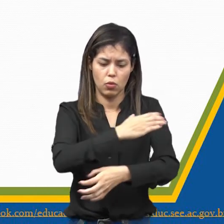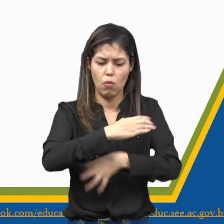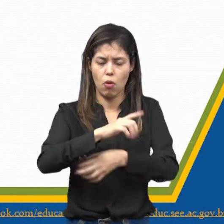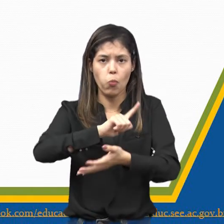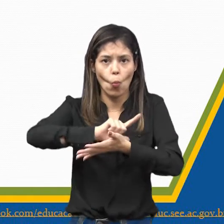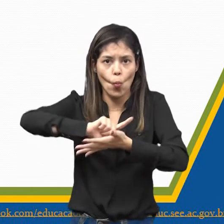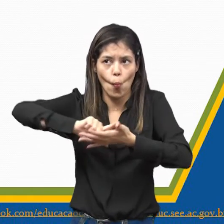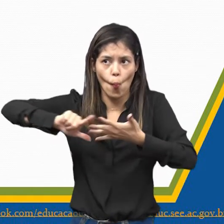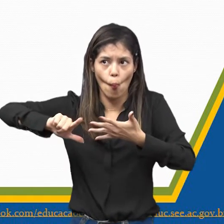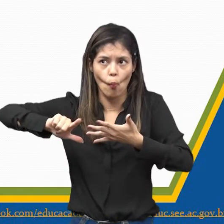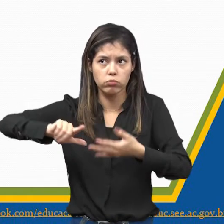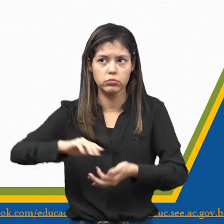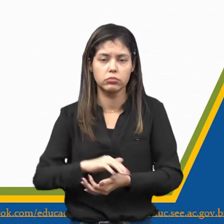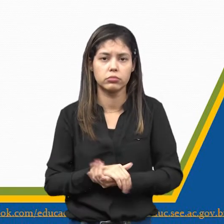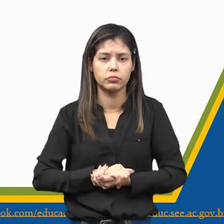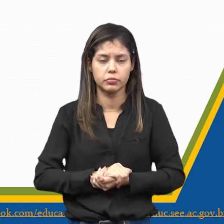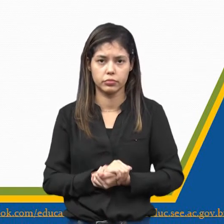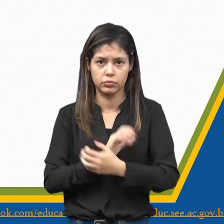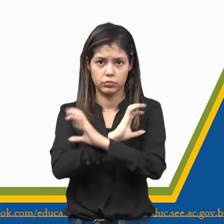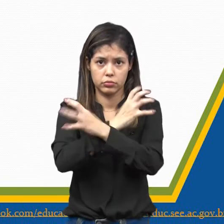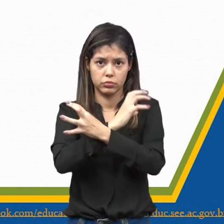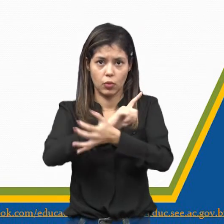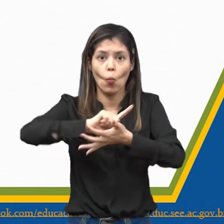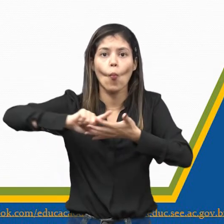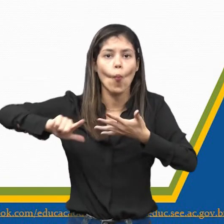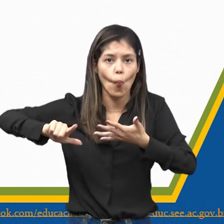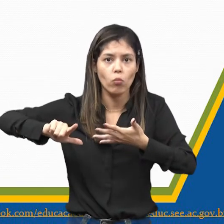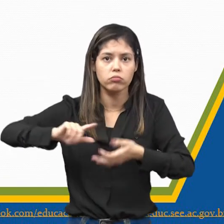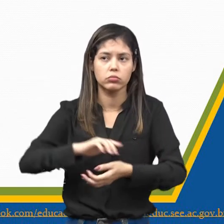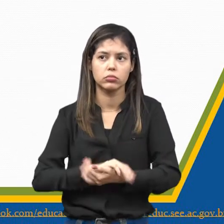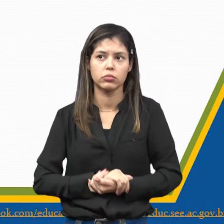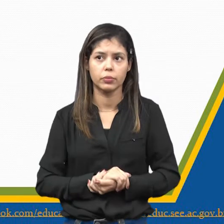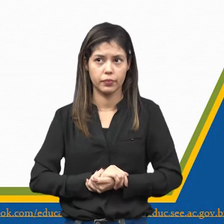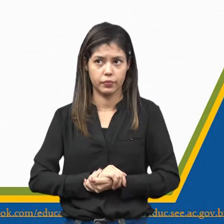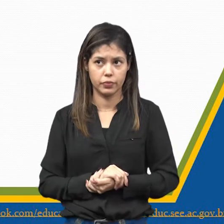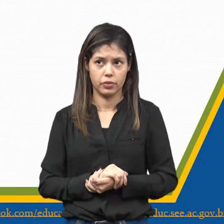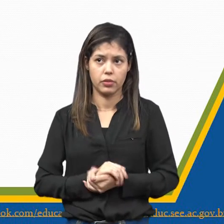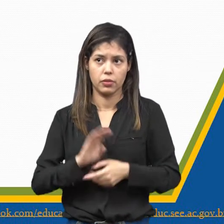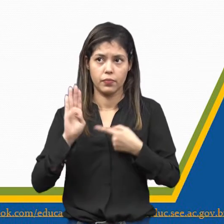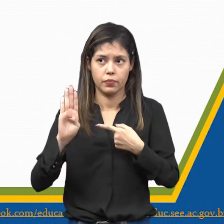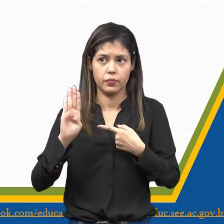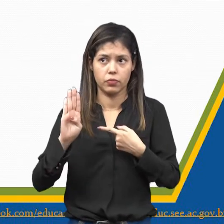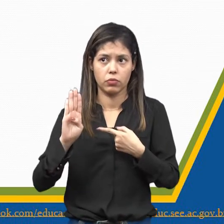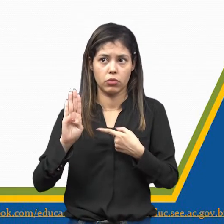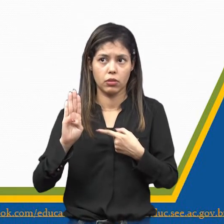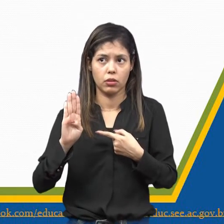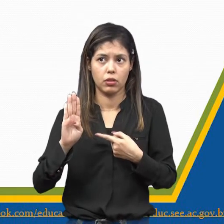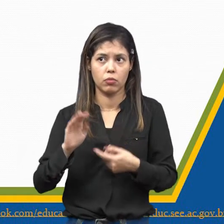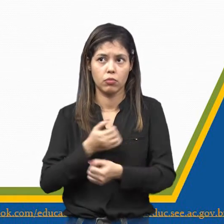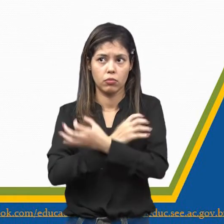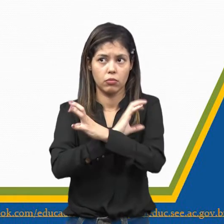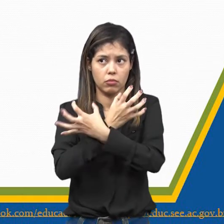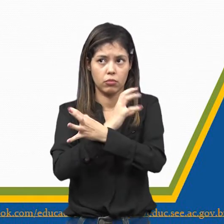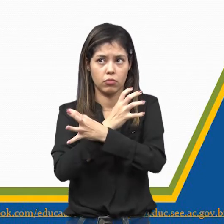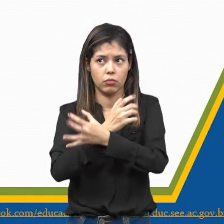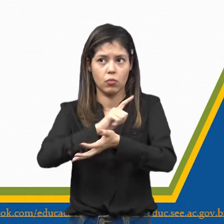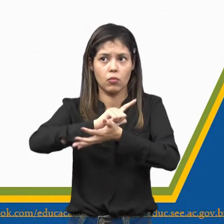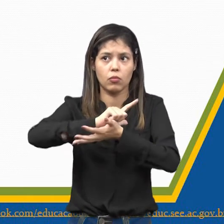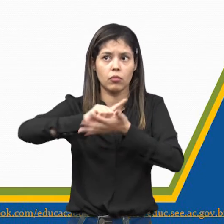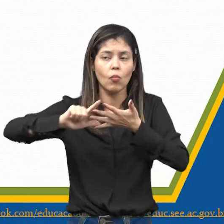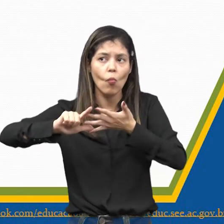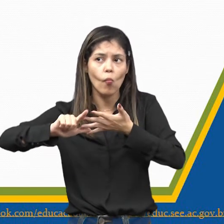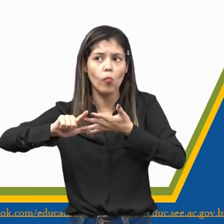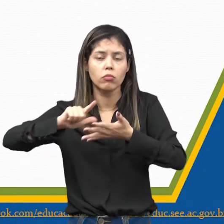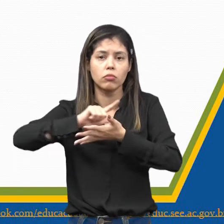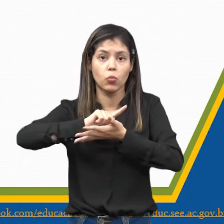tipos liso, estriado esquelético e liso. Alternativa B, dos tipos estriado